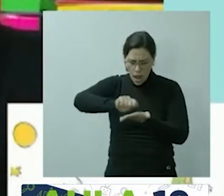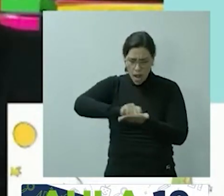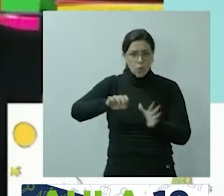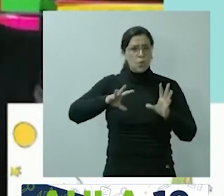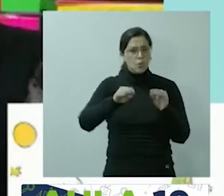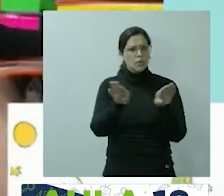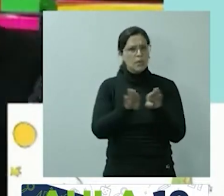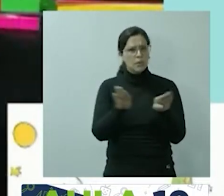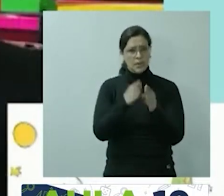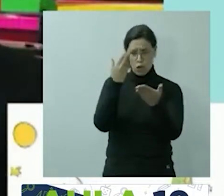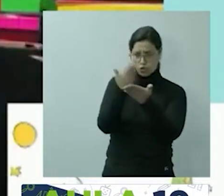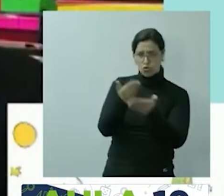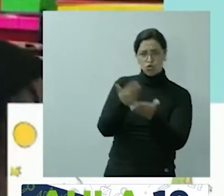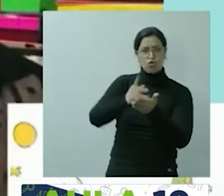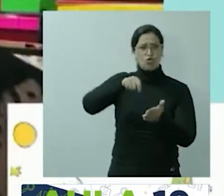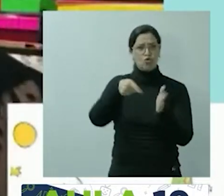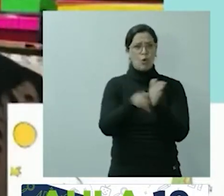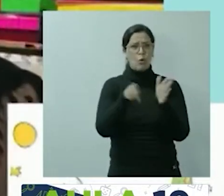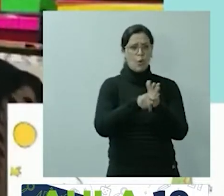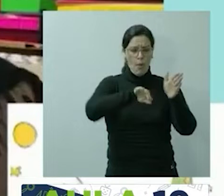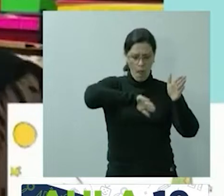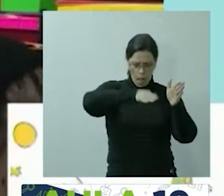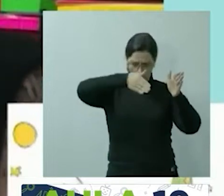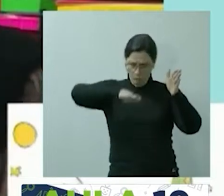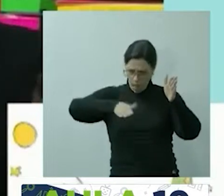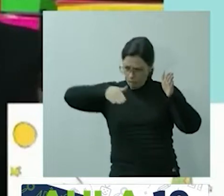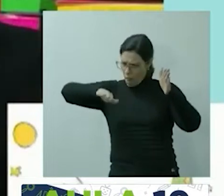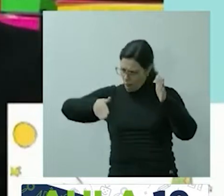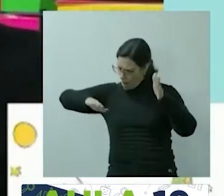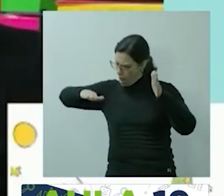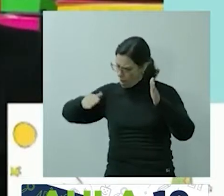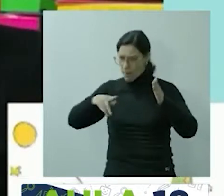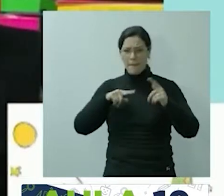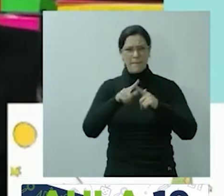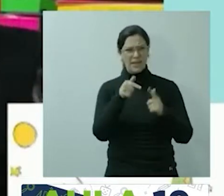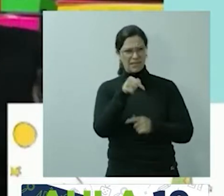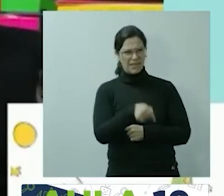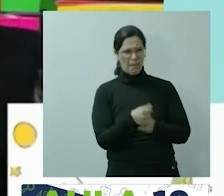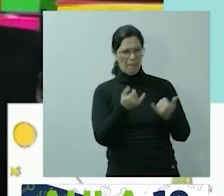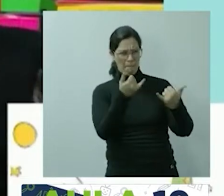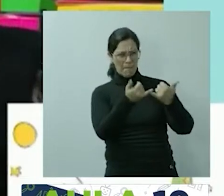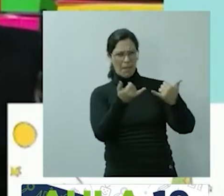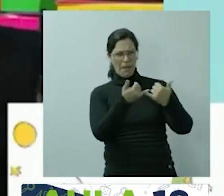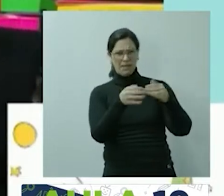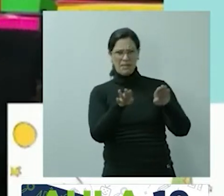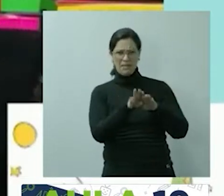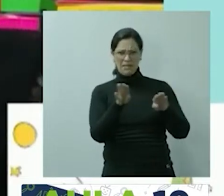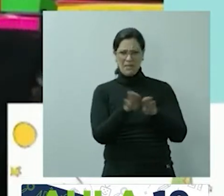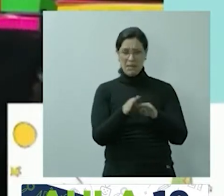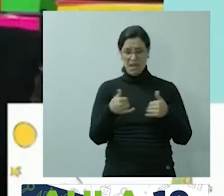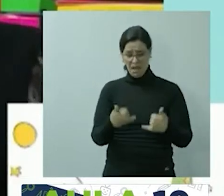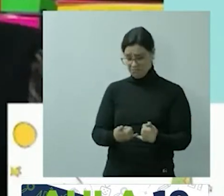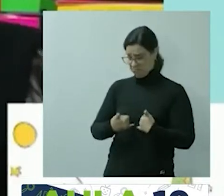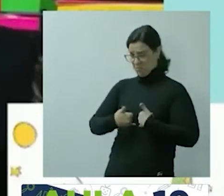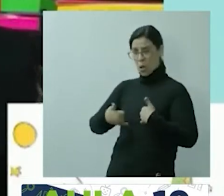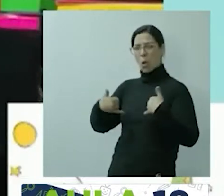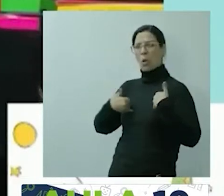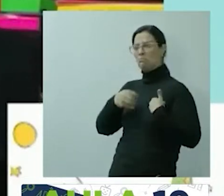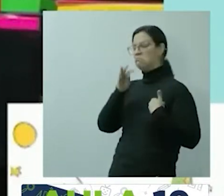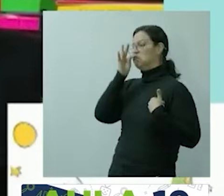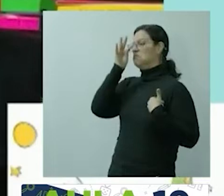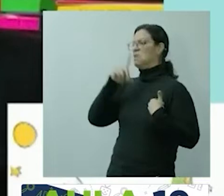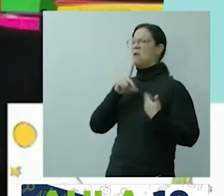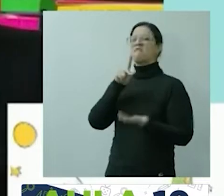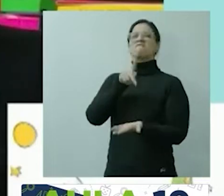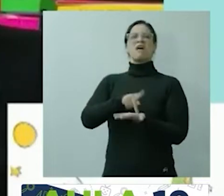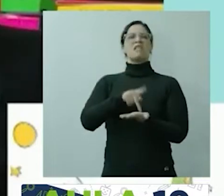tudo. Seus estudos sobre os relevos do seu planeta. Mas era um pouco soberbo. Dono da